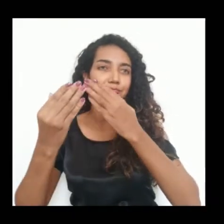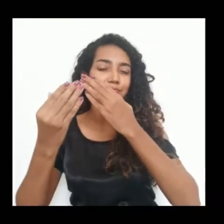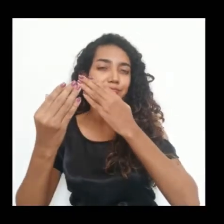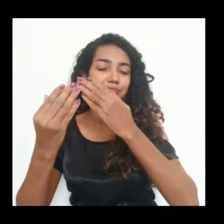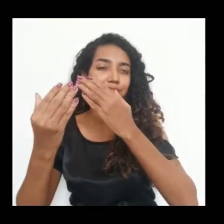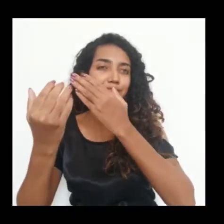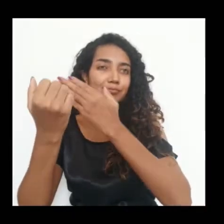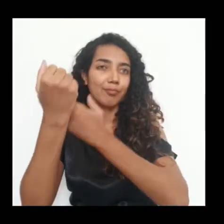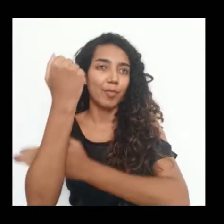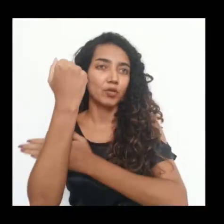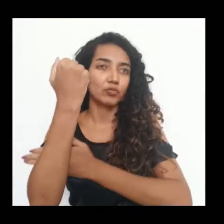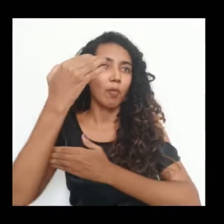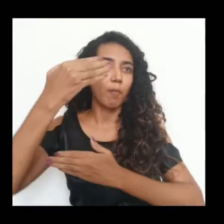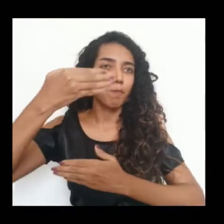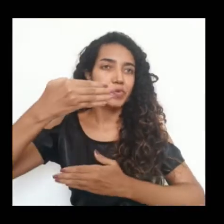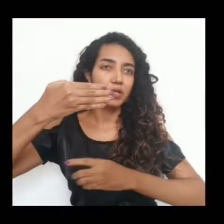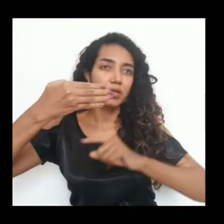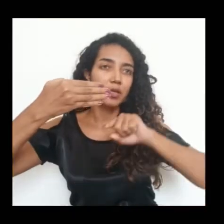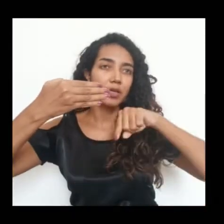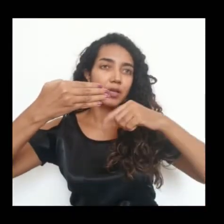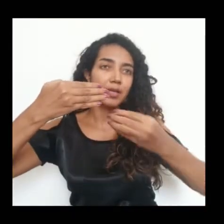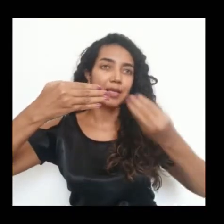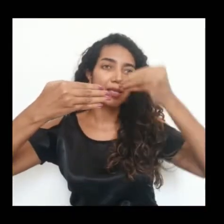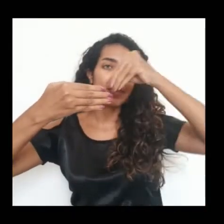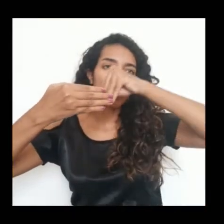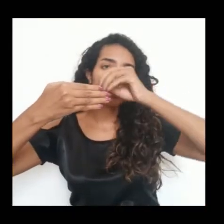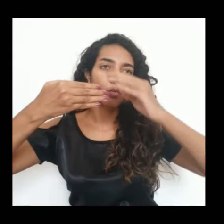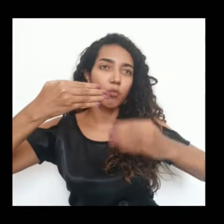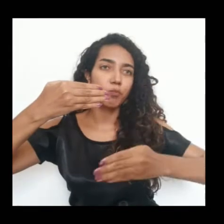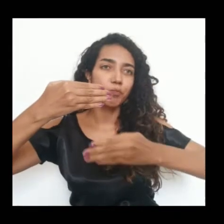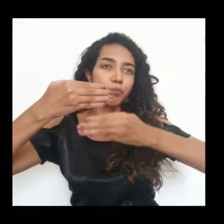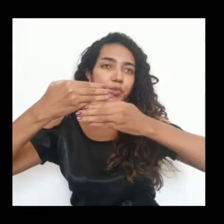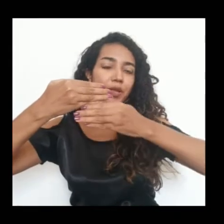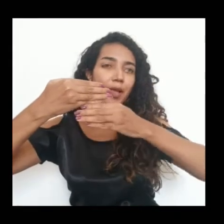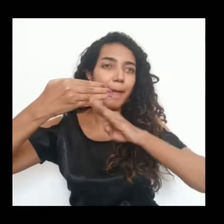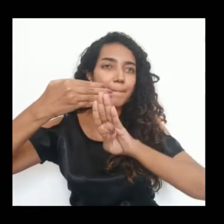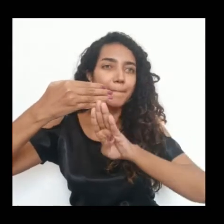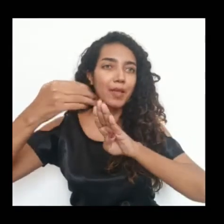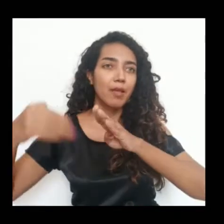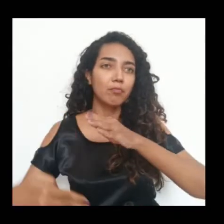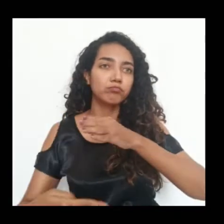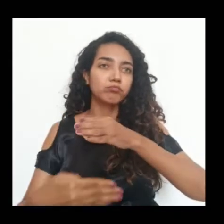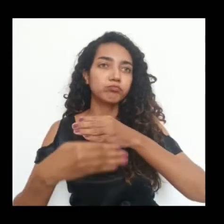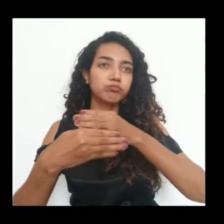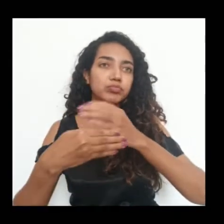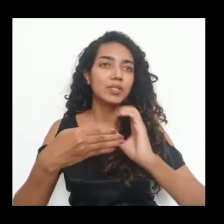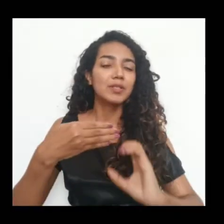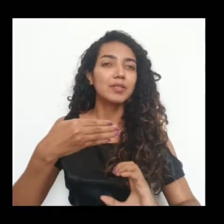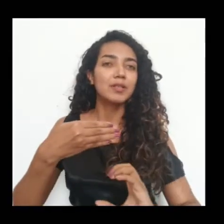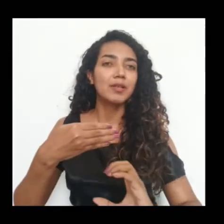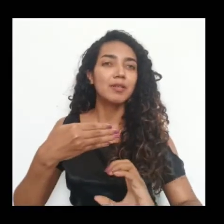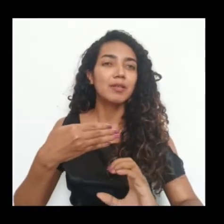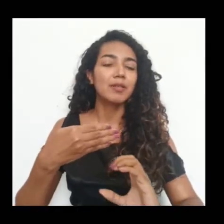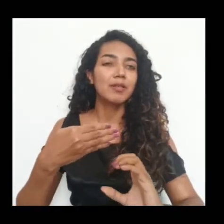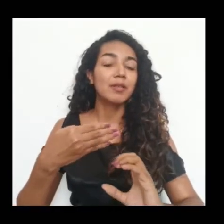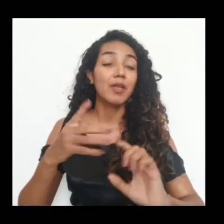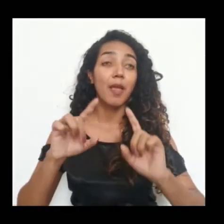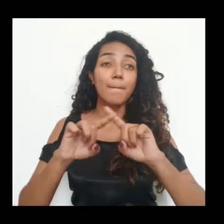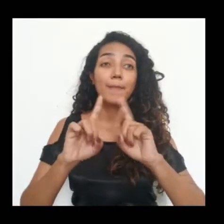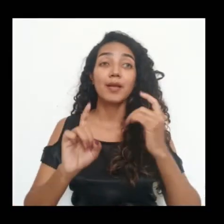C. Mas é importante que a gente tenha essa visão de que não existe uma